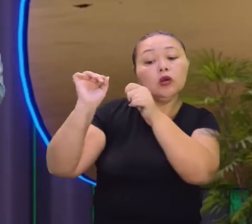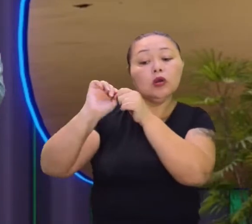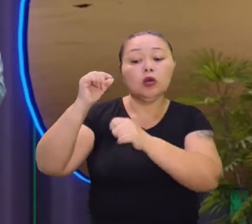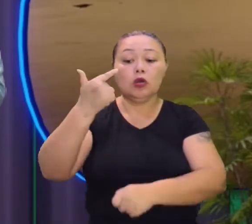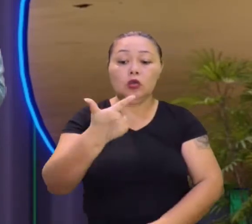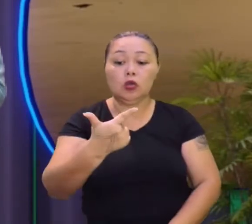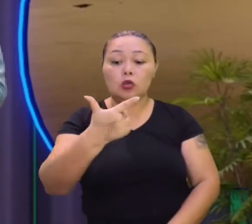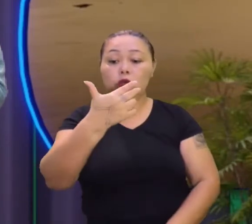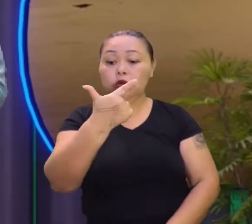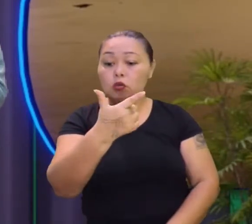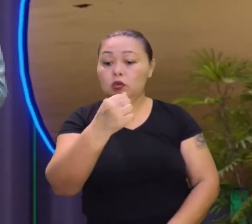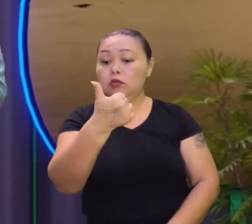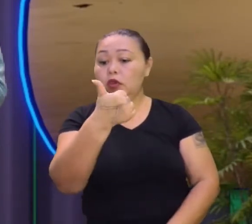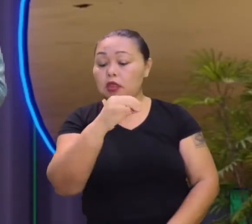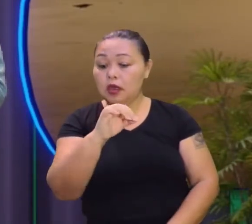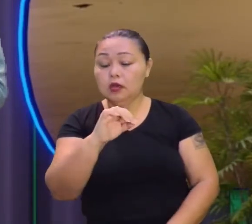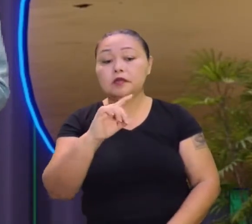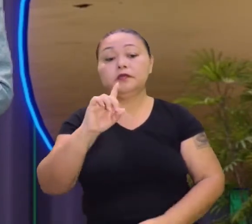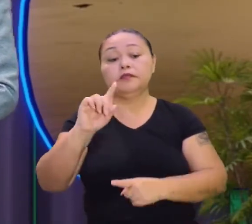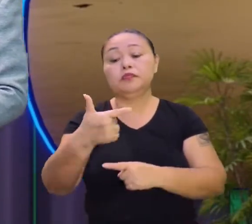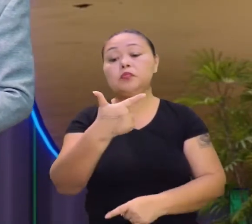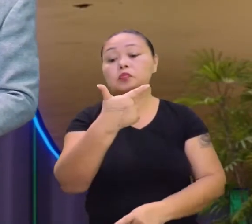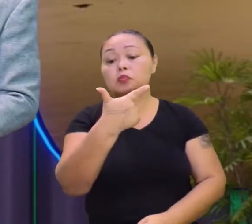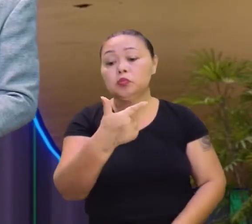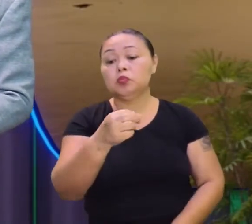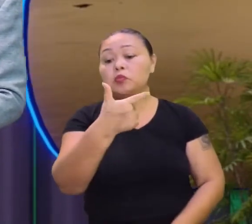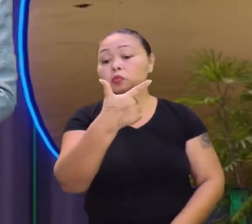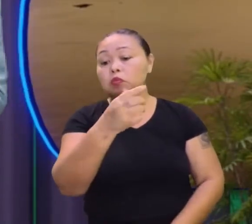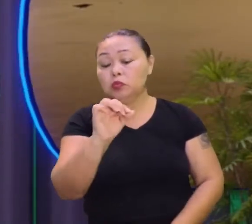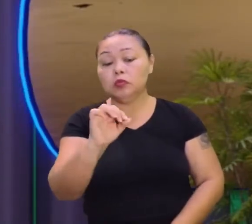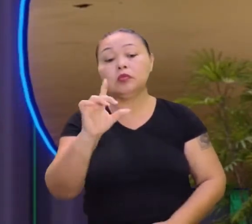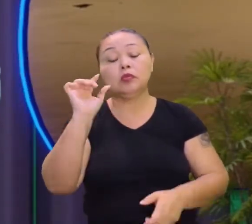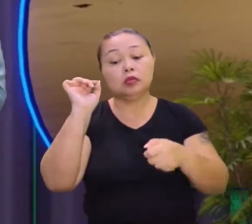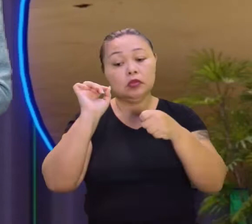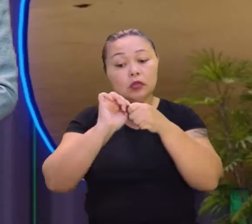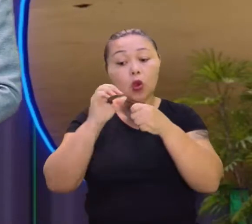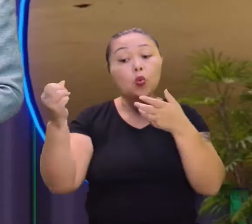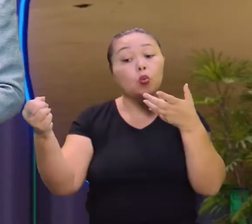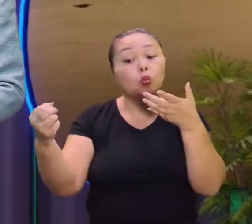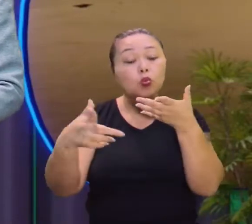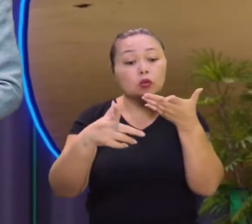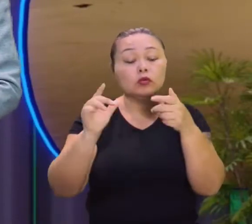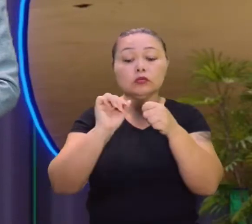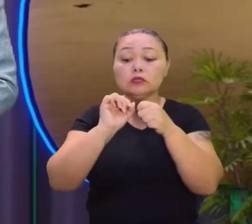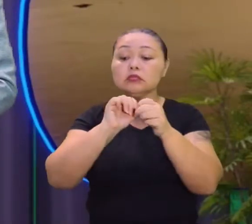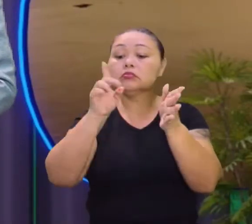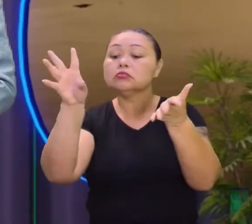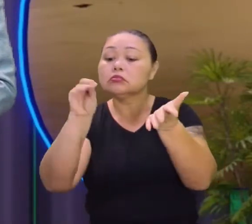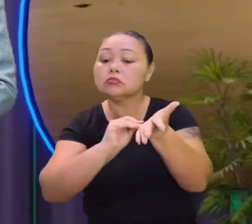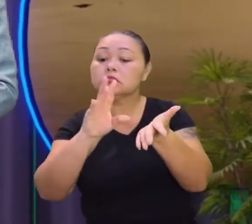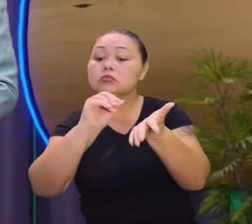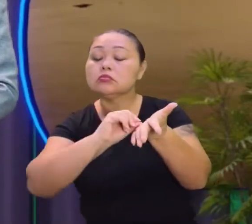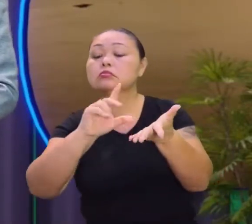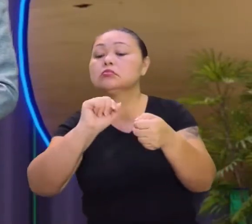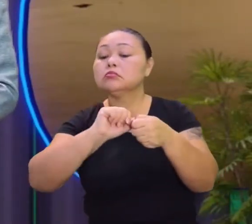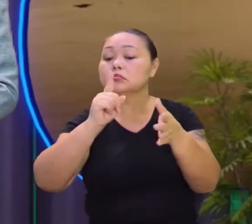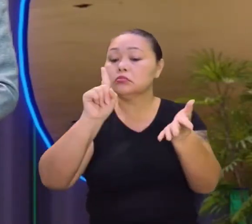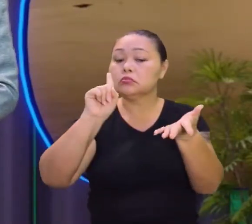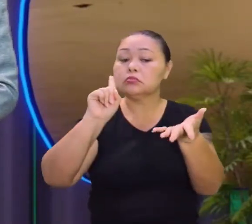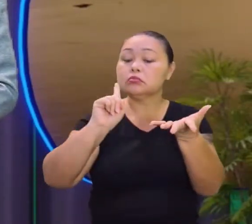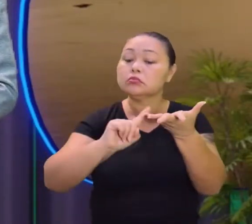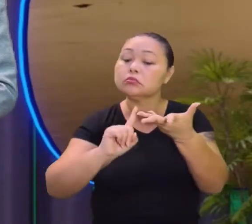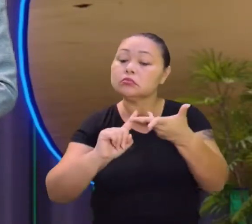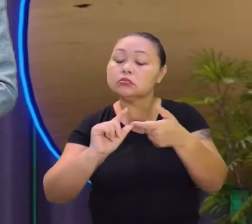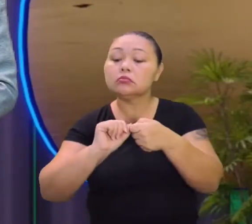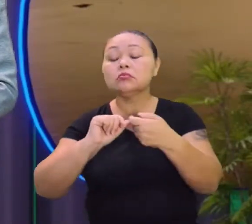realizado em 2010. E em 2020 era a previsão de ser realizado um novo censo, mas não aconteceu por